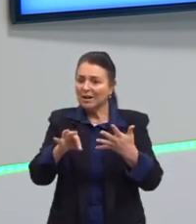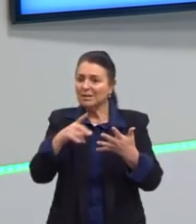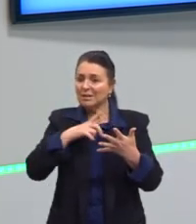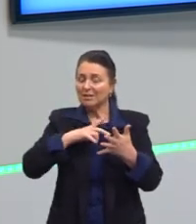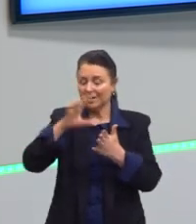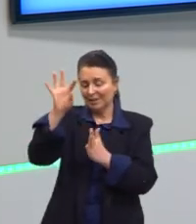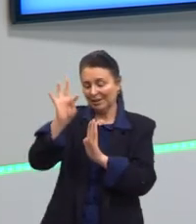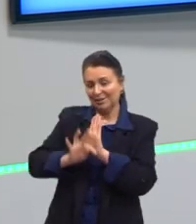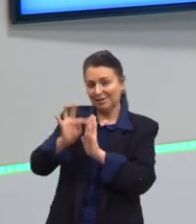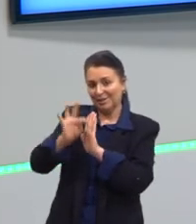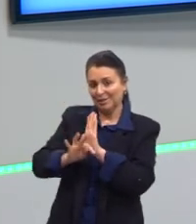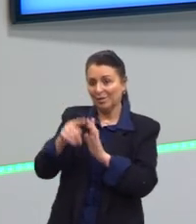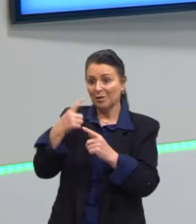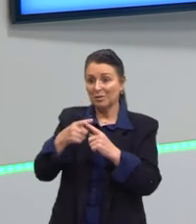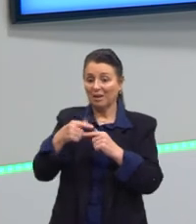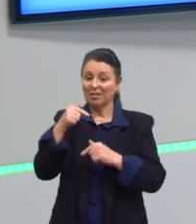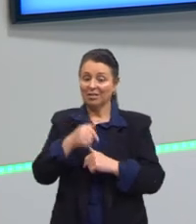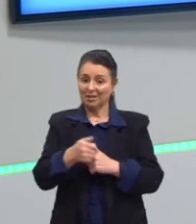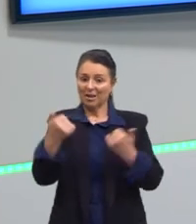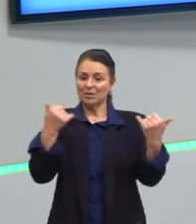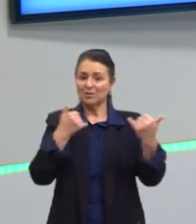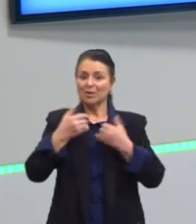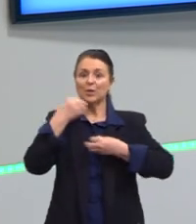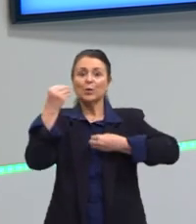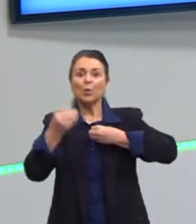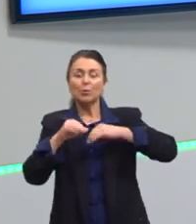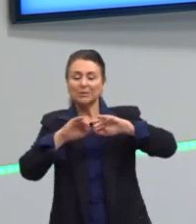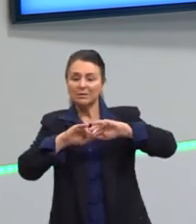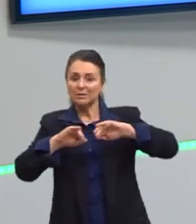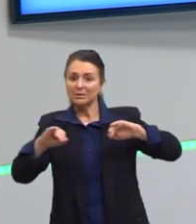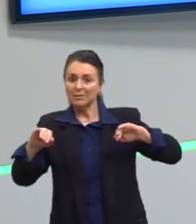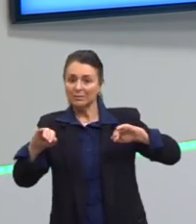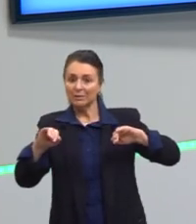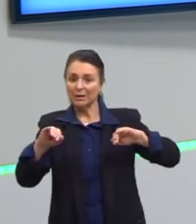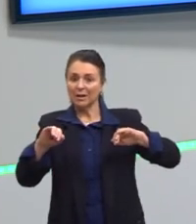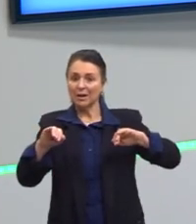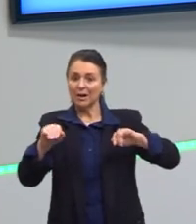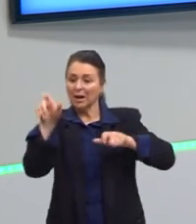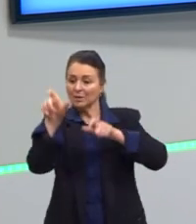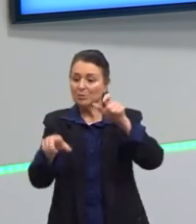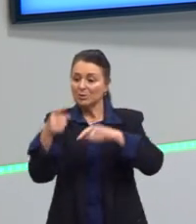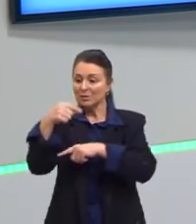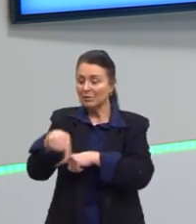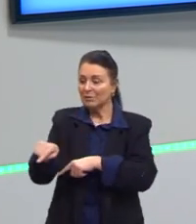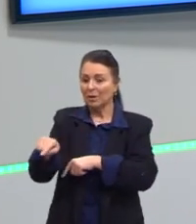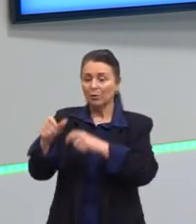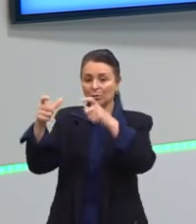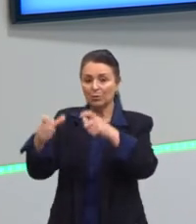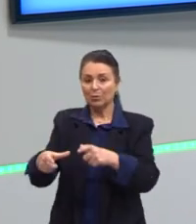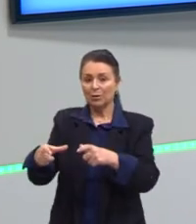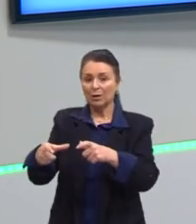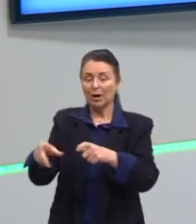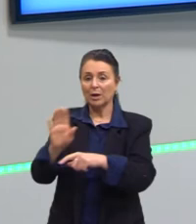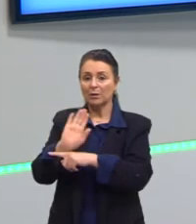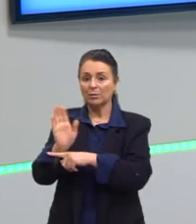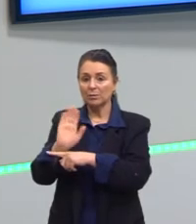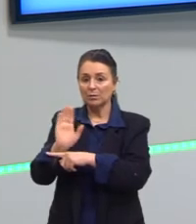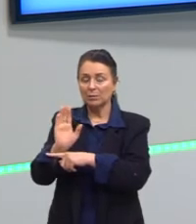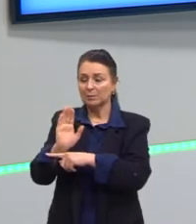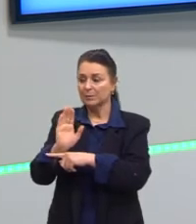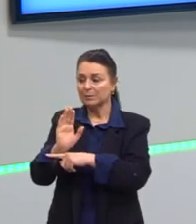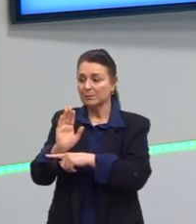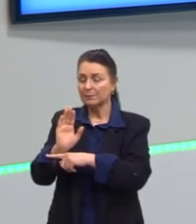porque aqui tá te dizendo como é que você para esse público do cinema o que que é democratização